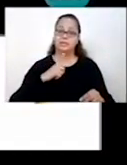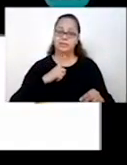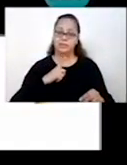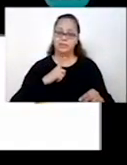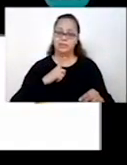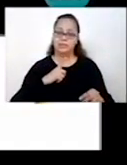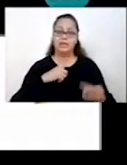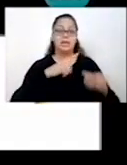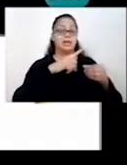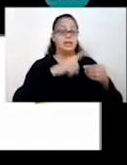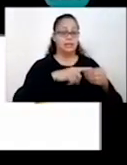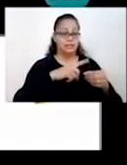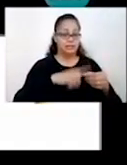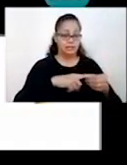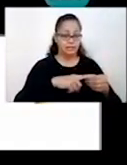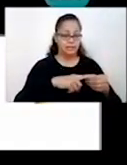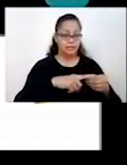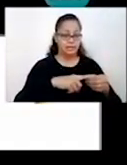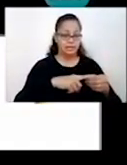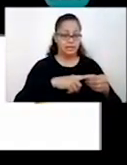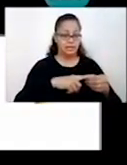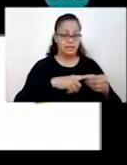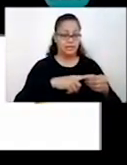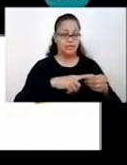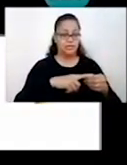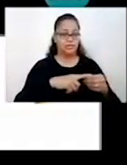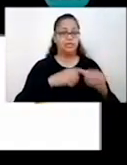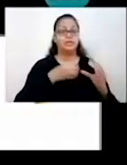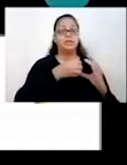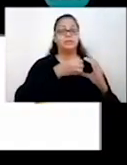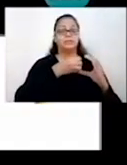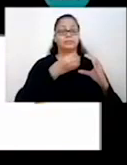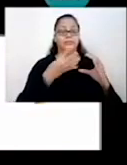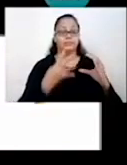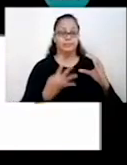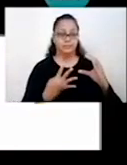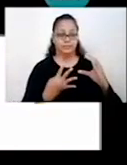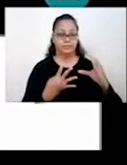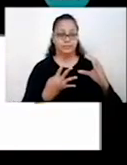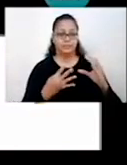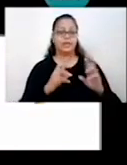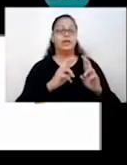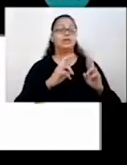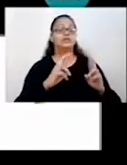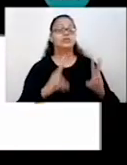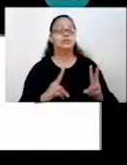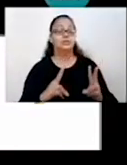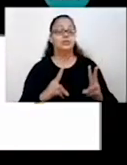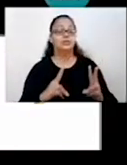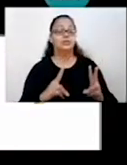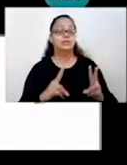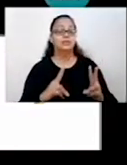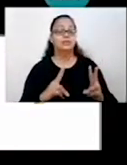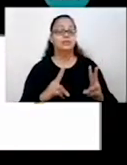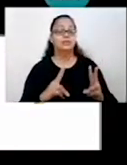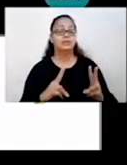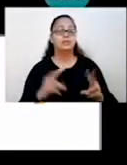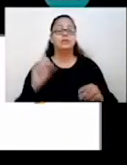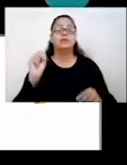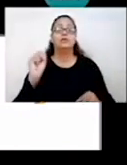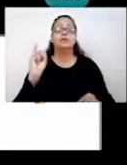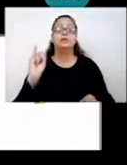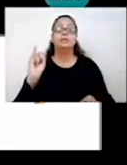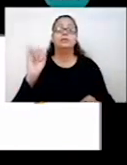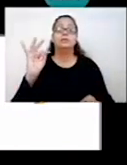que tem entre as cidades, sob o ponto de vista de alguns aspectos, Vamos falar da diferenciação